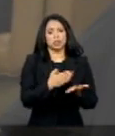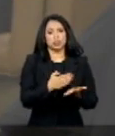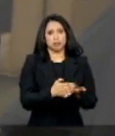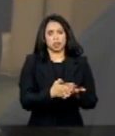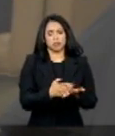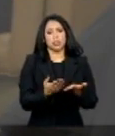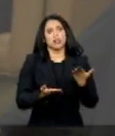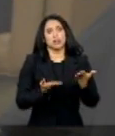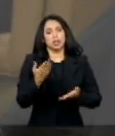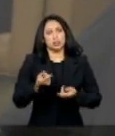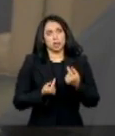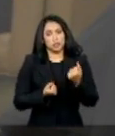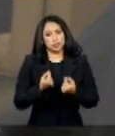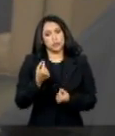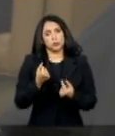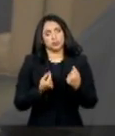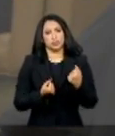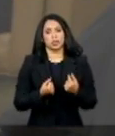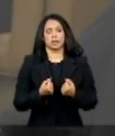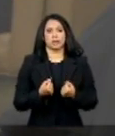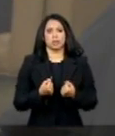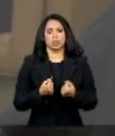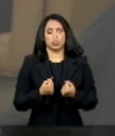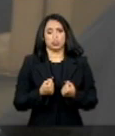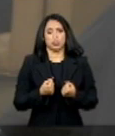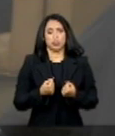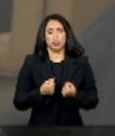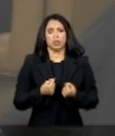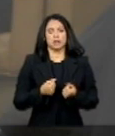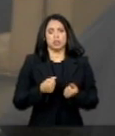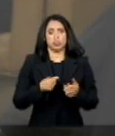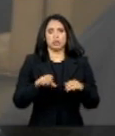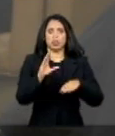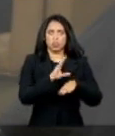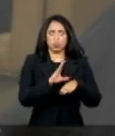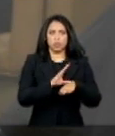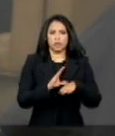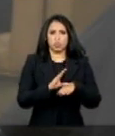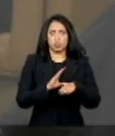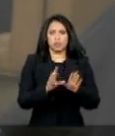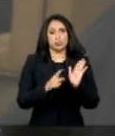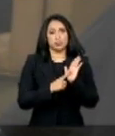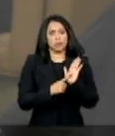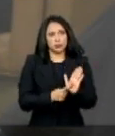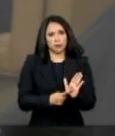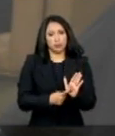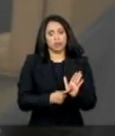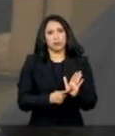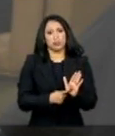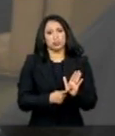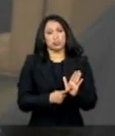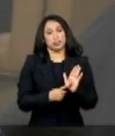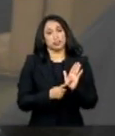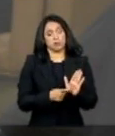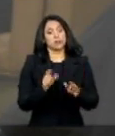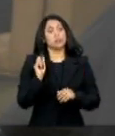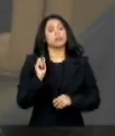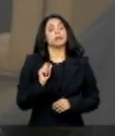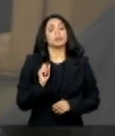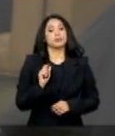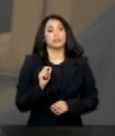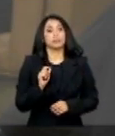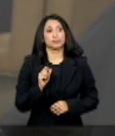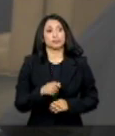37 xv é 21 da coxa federal todo esse arcabouço normativo demonstra aqui